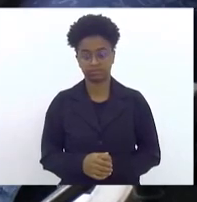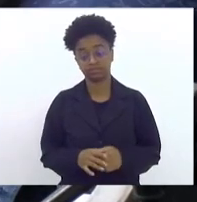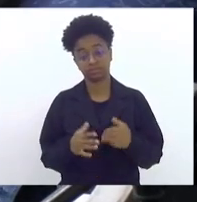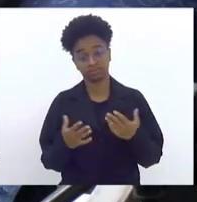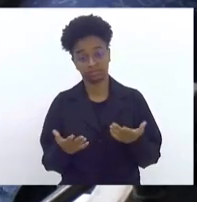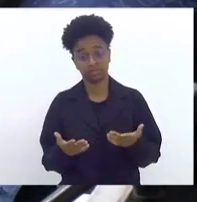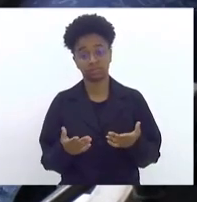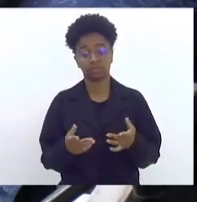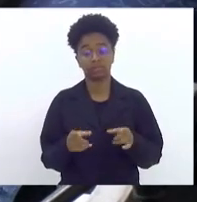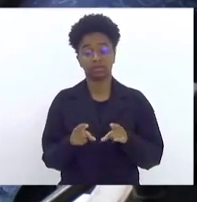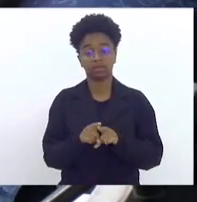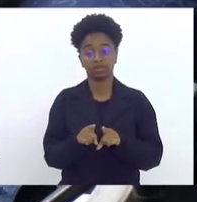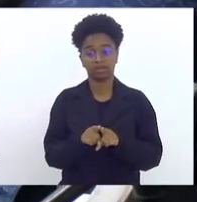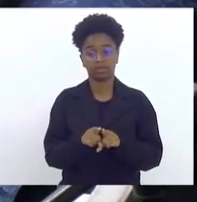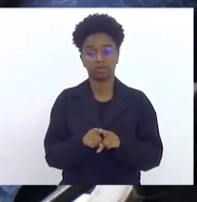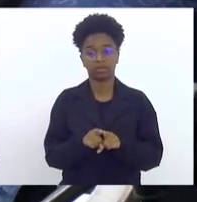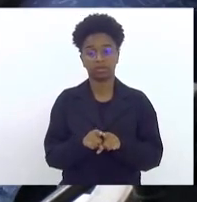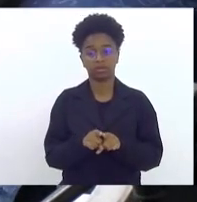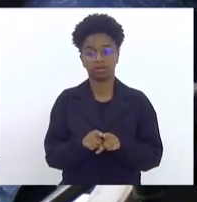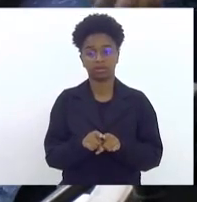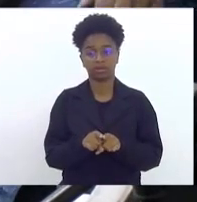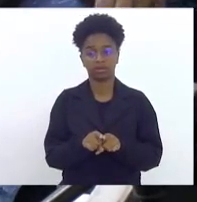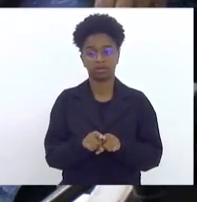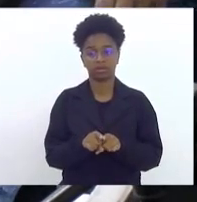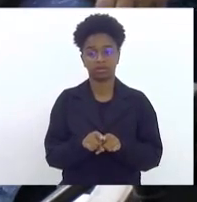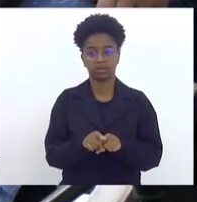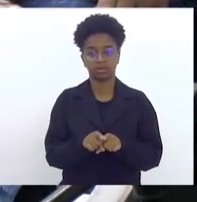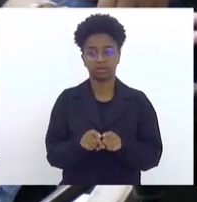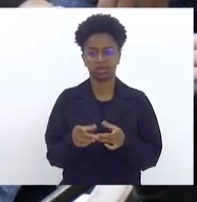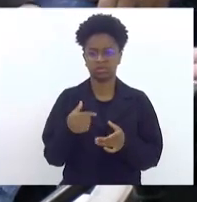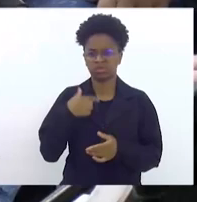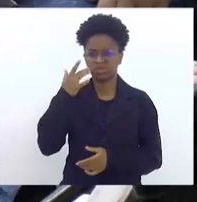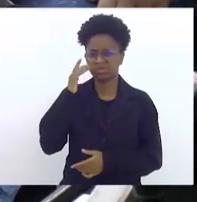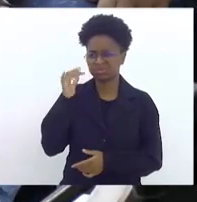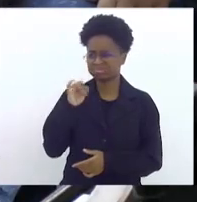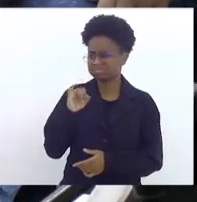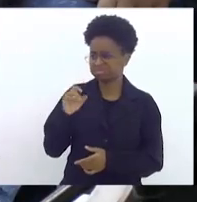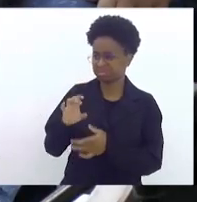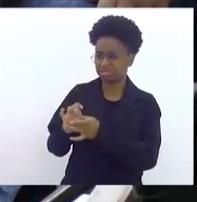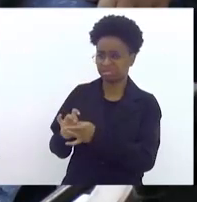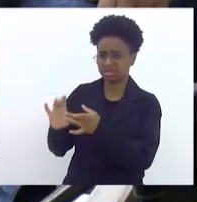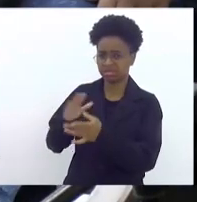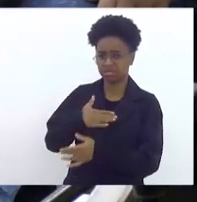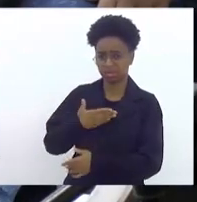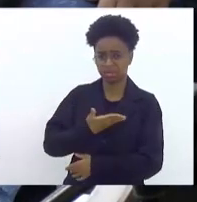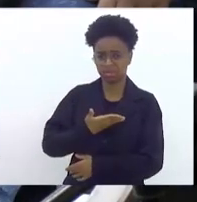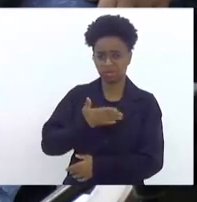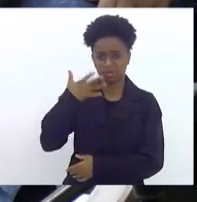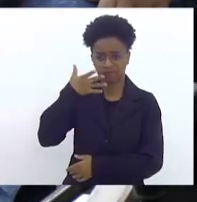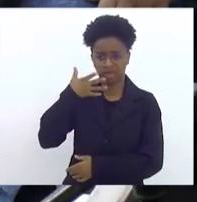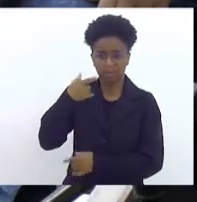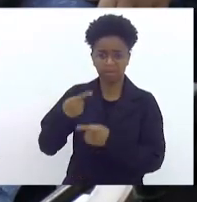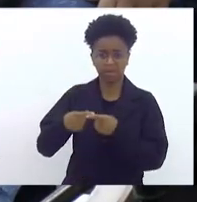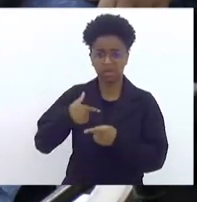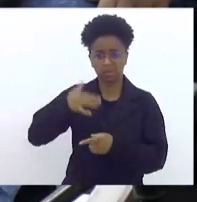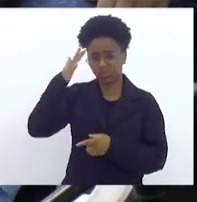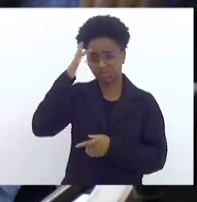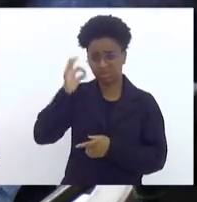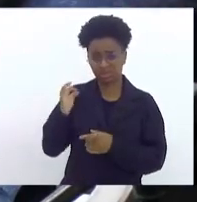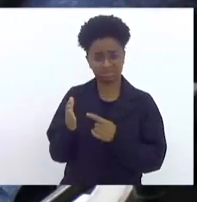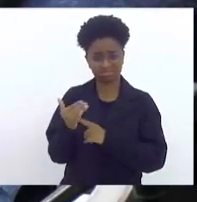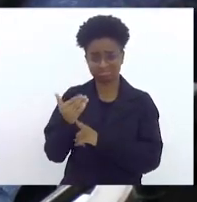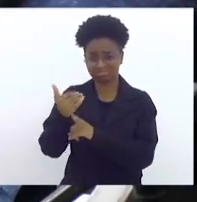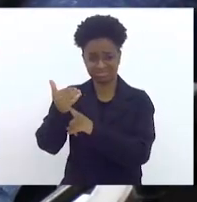e aqui Estação deputada aí eu não sei se eu deixar cargo no meu colega seu aí porque eu vou dizer que eu não entendo de tecnologia